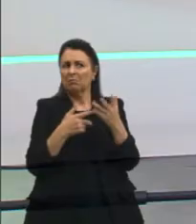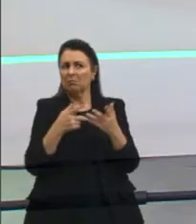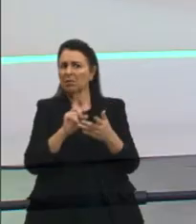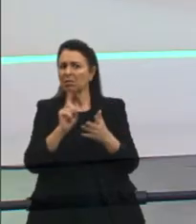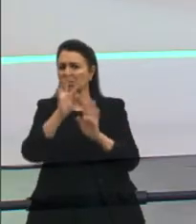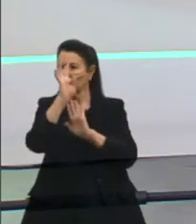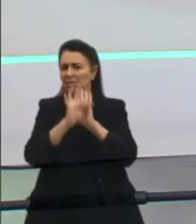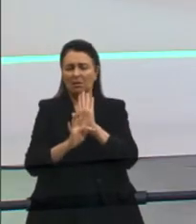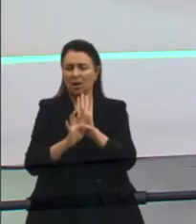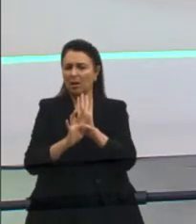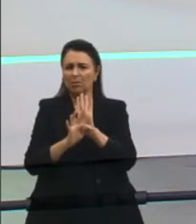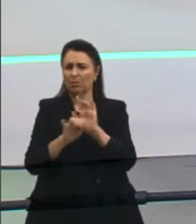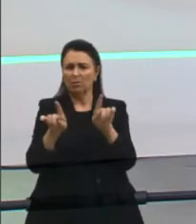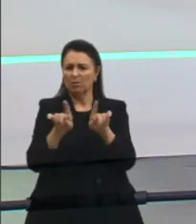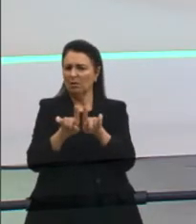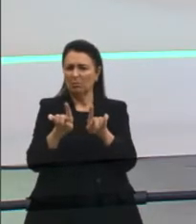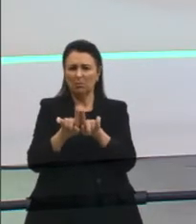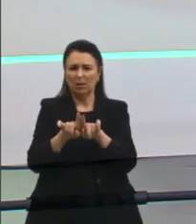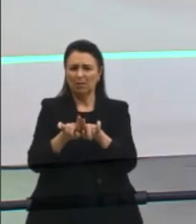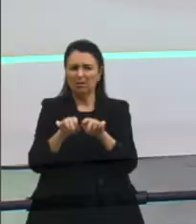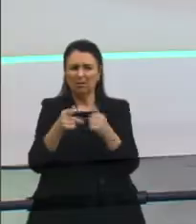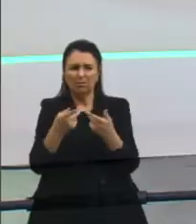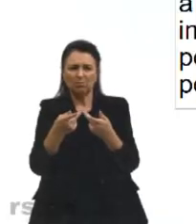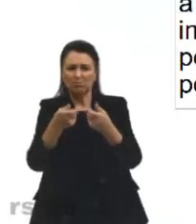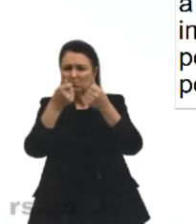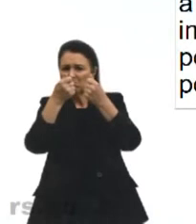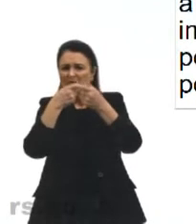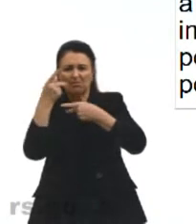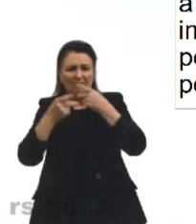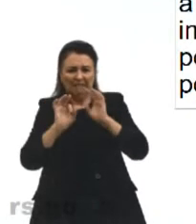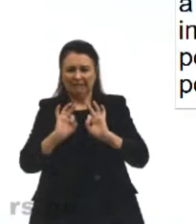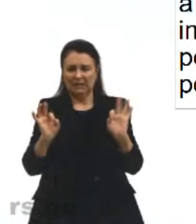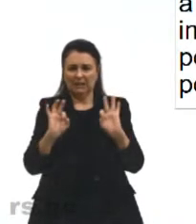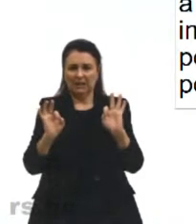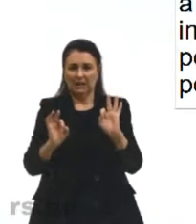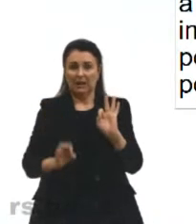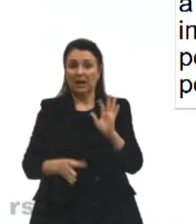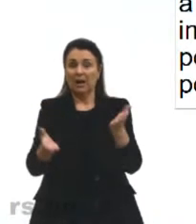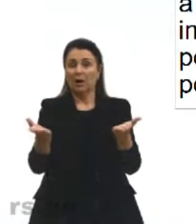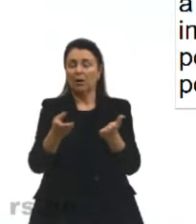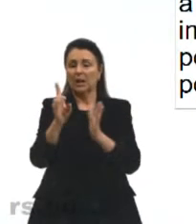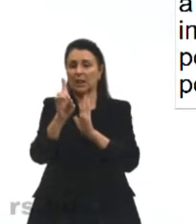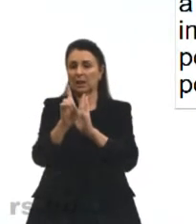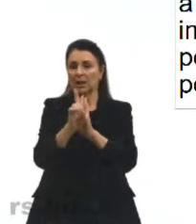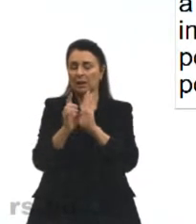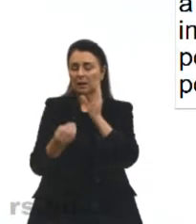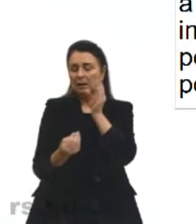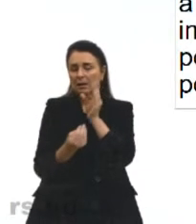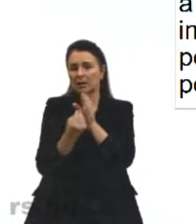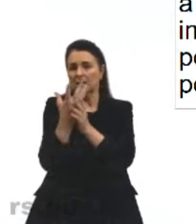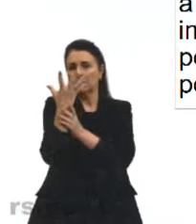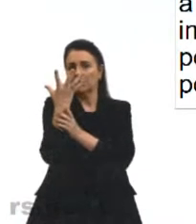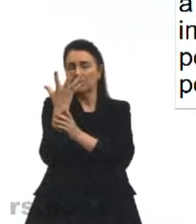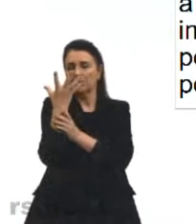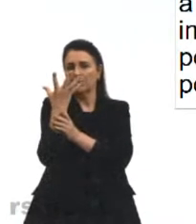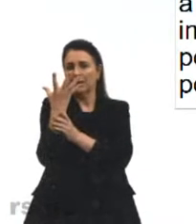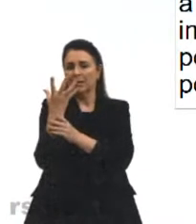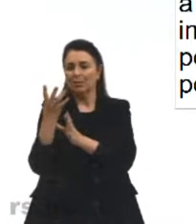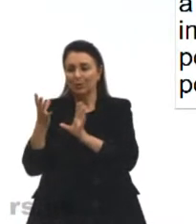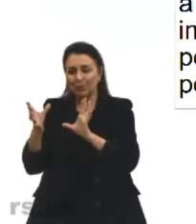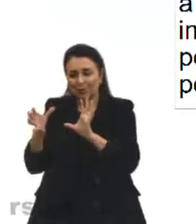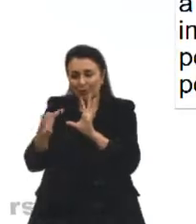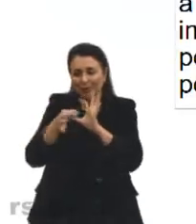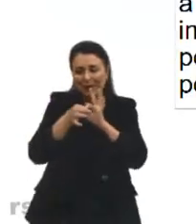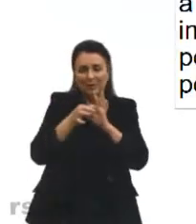disciplina então a gente também elimina e a questão ser Alternativa de surgimento nos laços